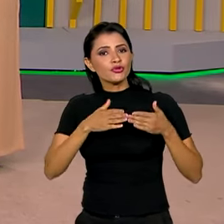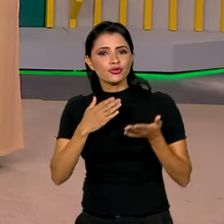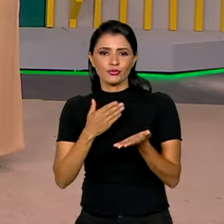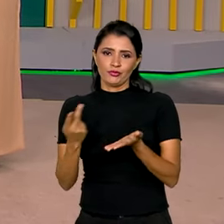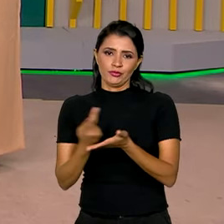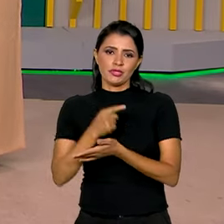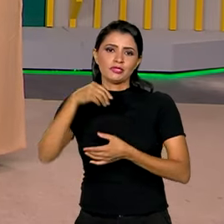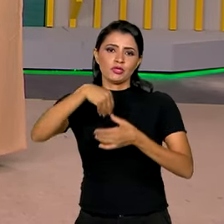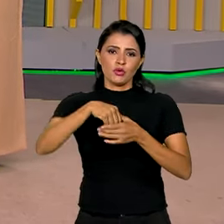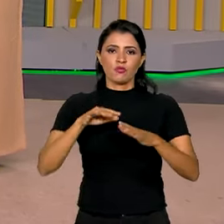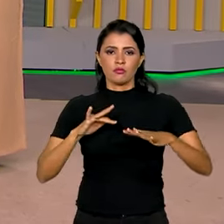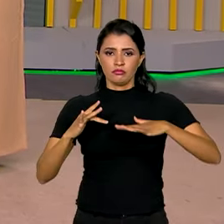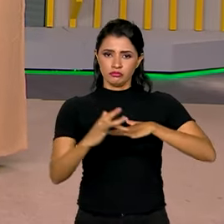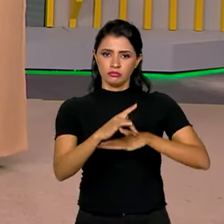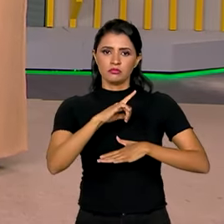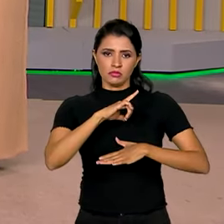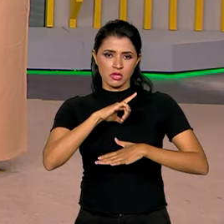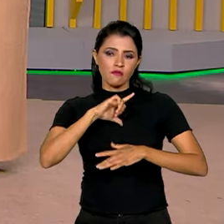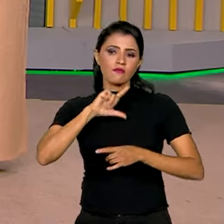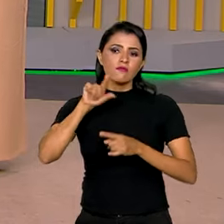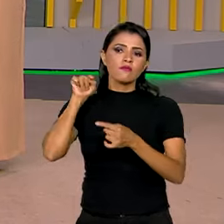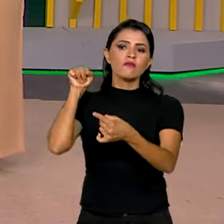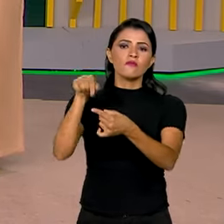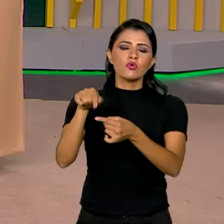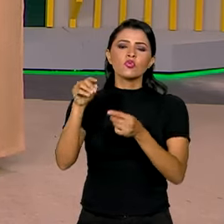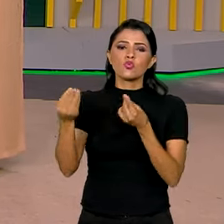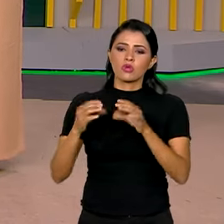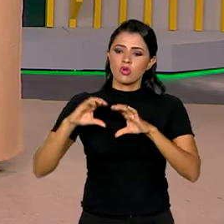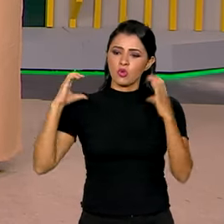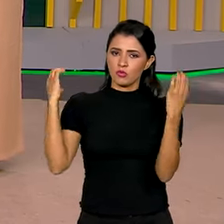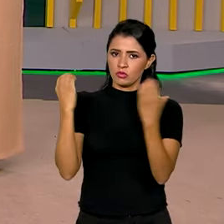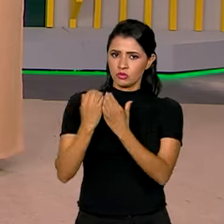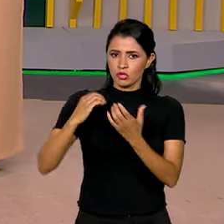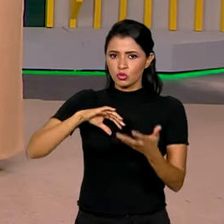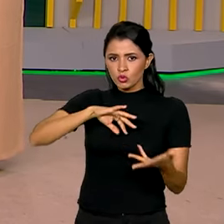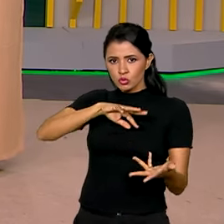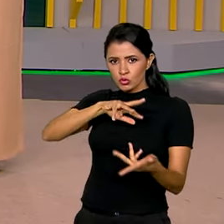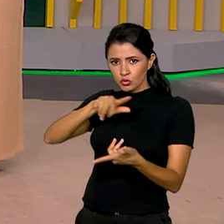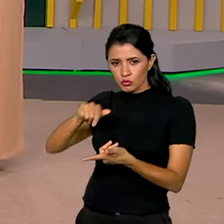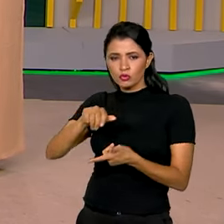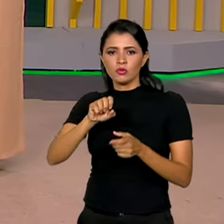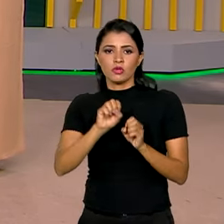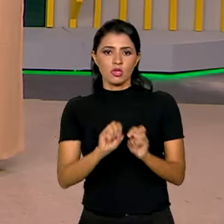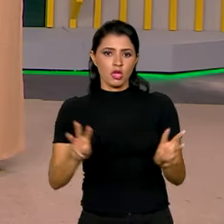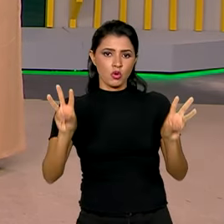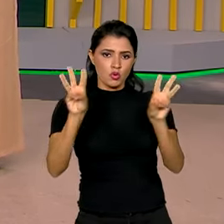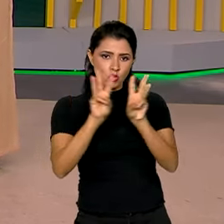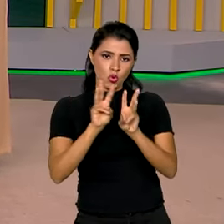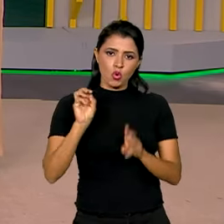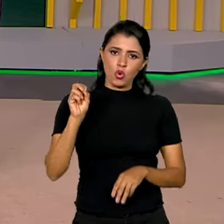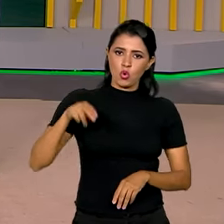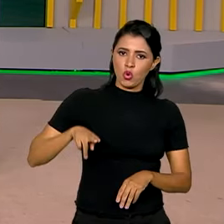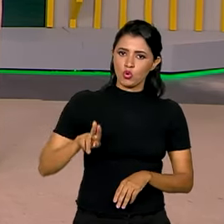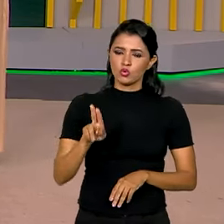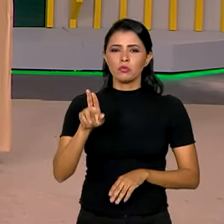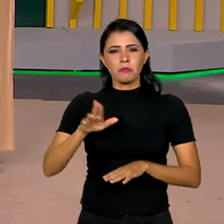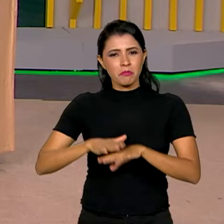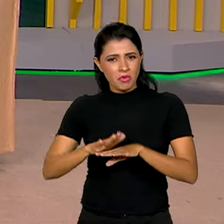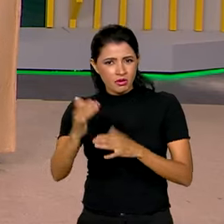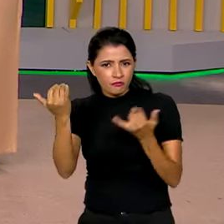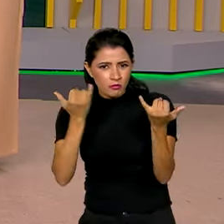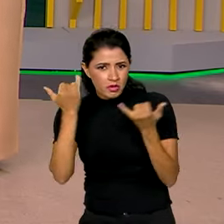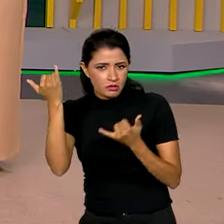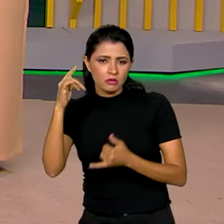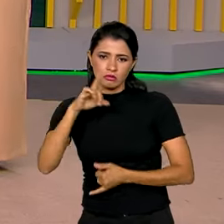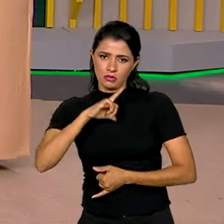pelas redes sociais e teve como destinos a comunidade internacional e a ONU. Quem tem mais detalhes sobre o